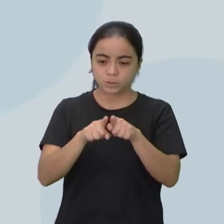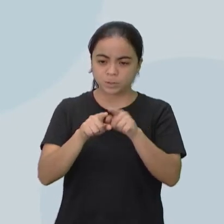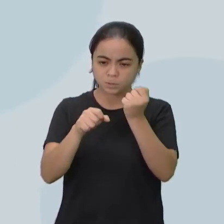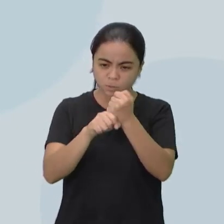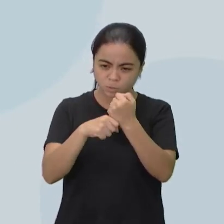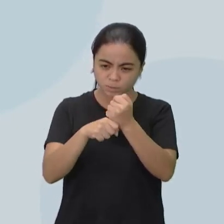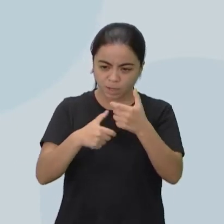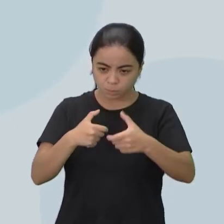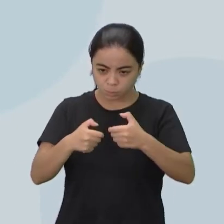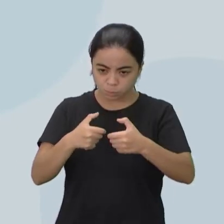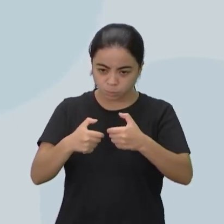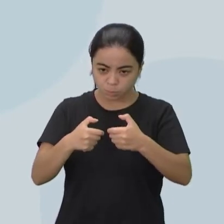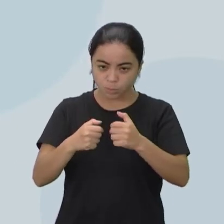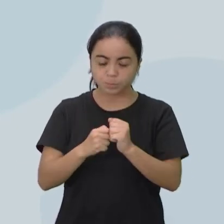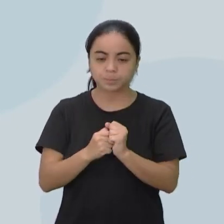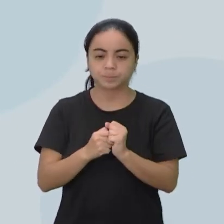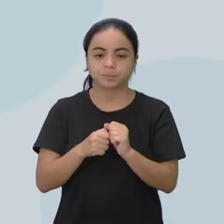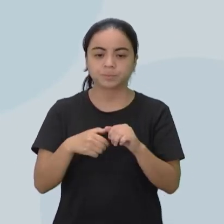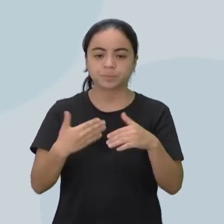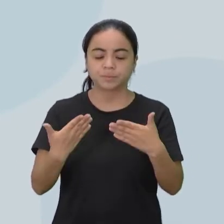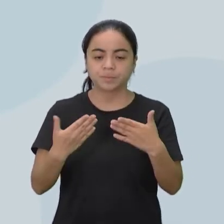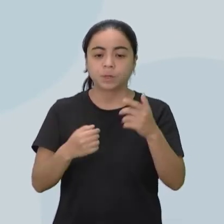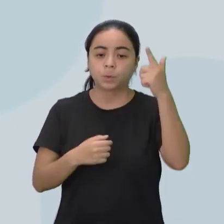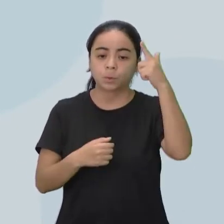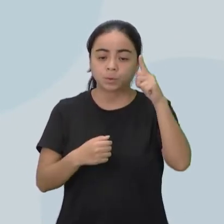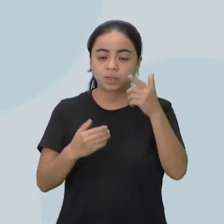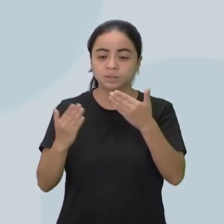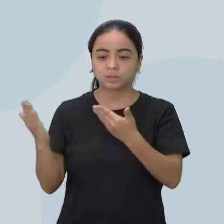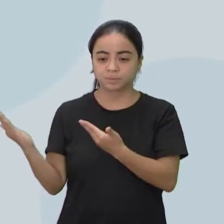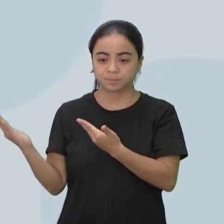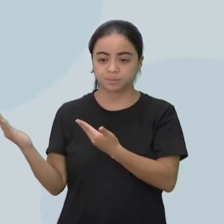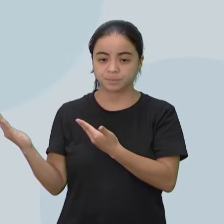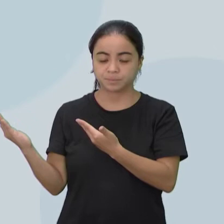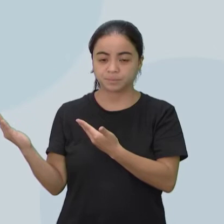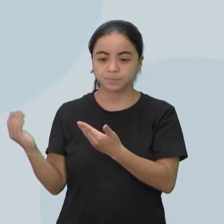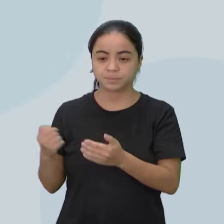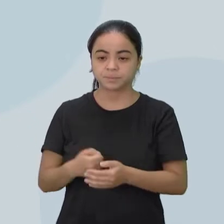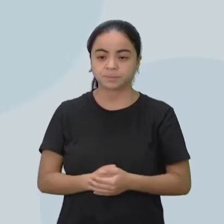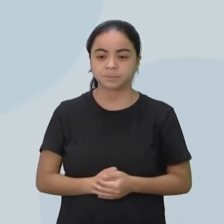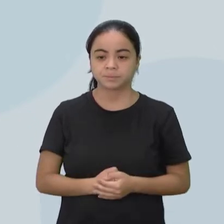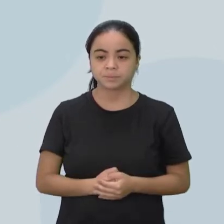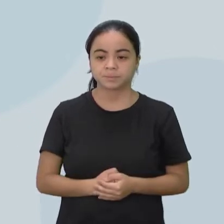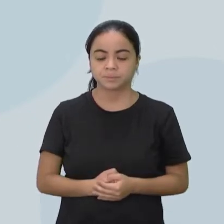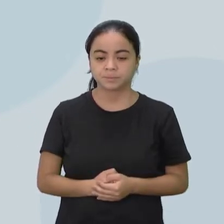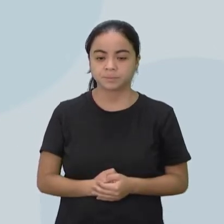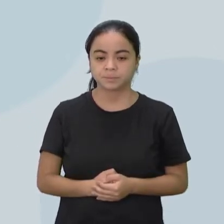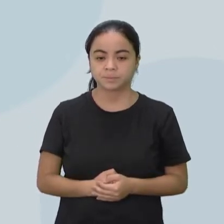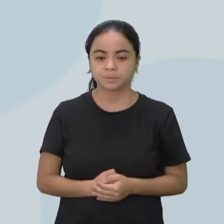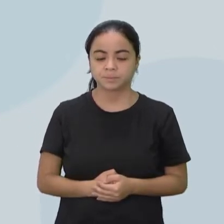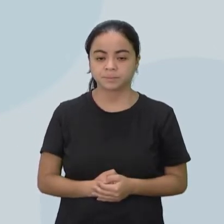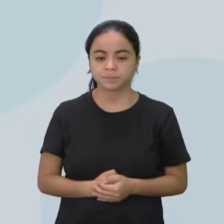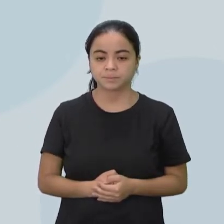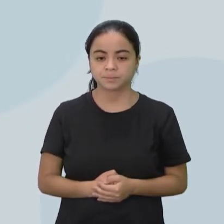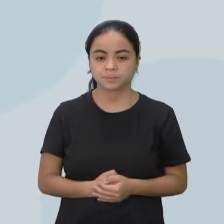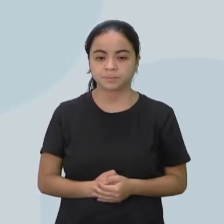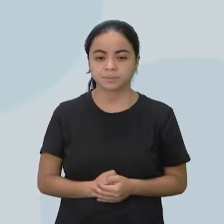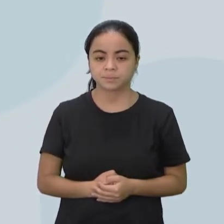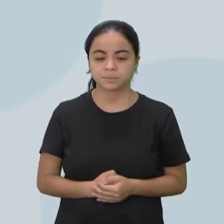Então, o 288 cabe uma vez no 300, né? E aí vamos fazer a continha de menos